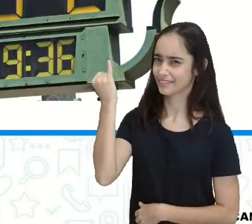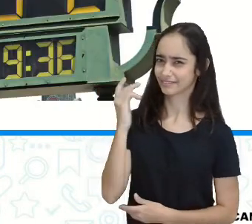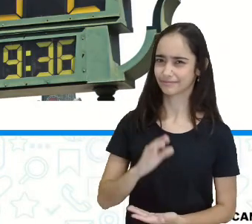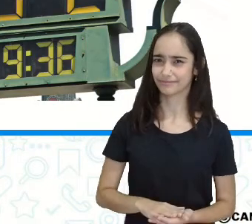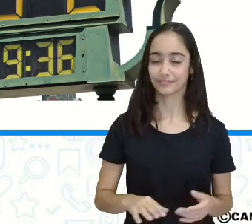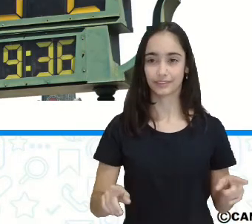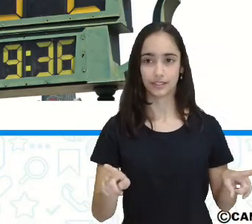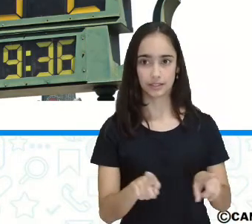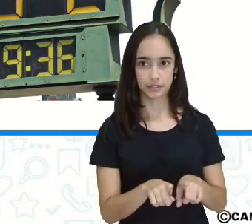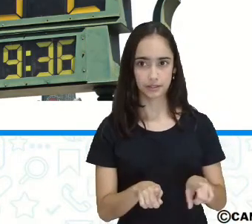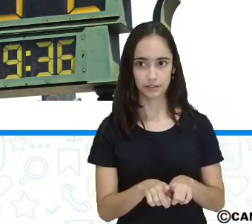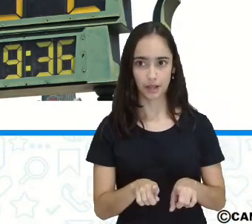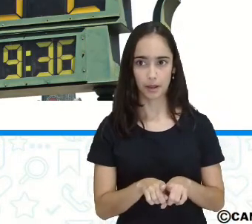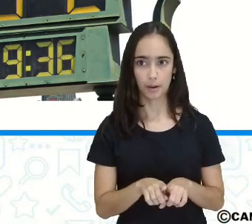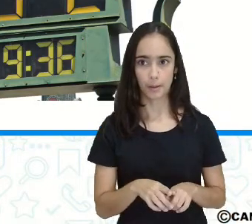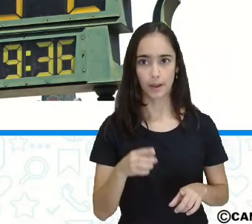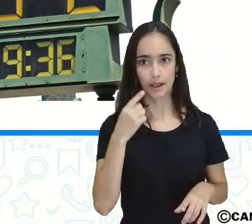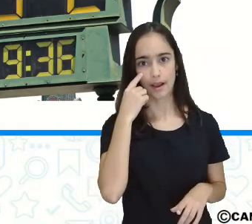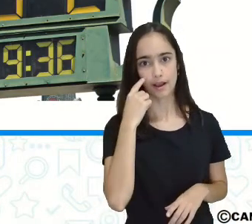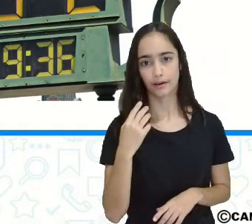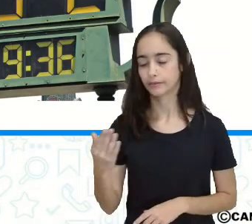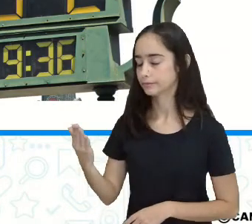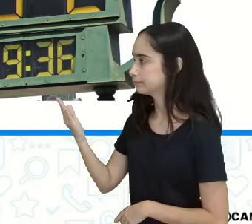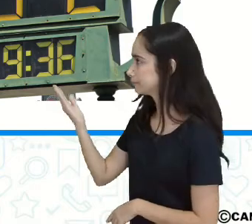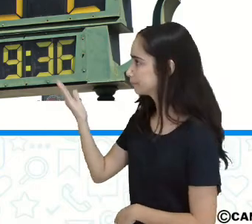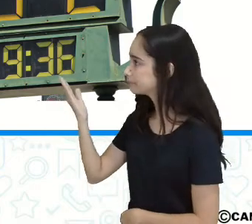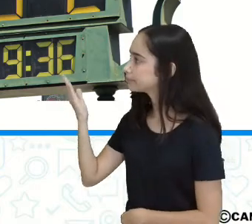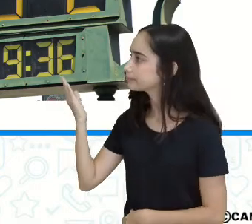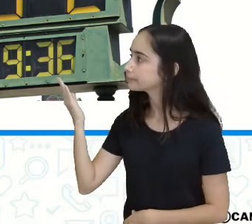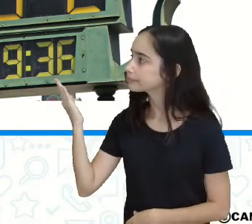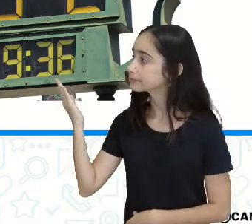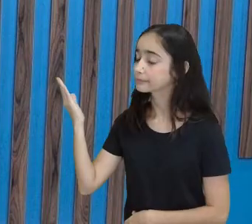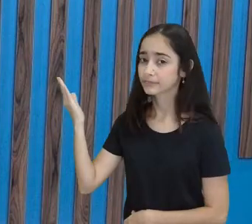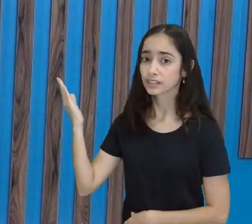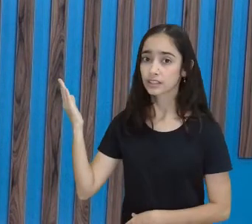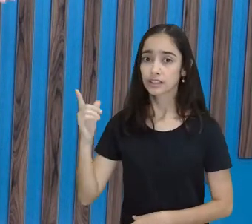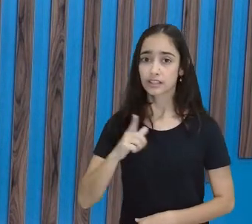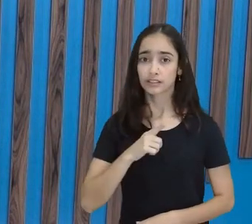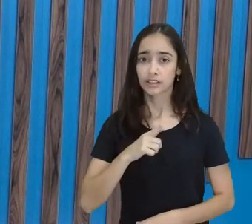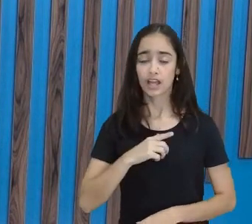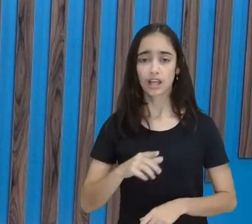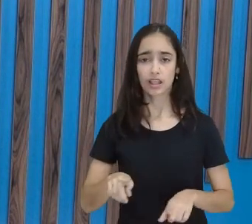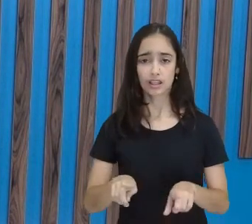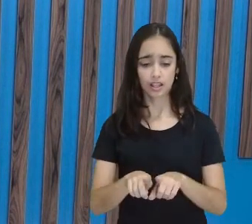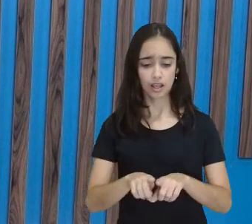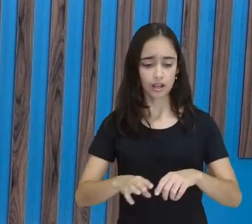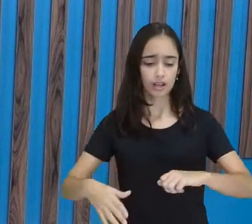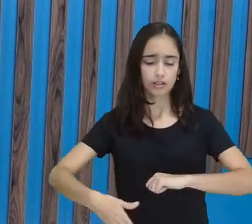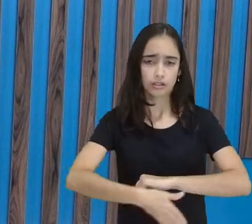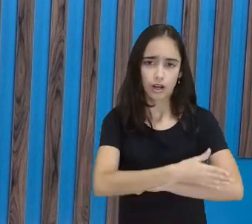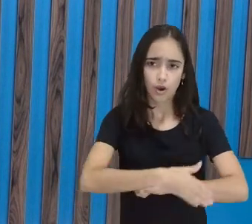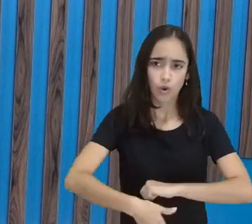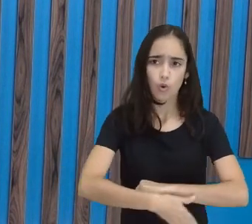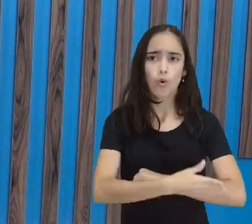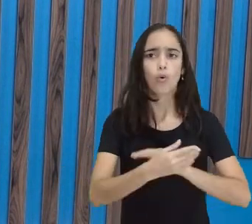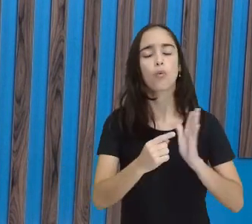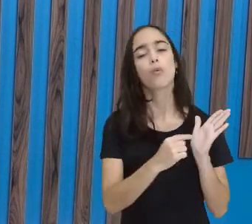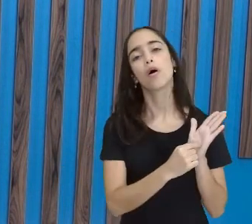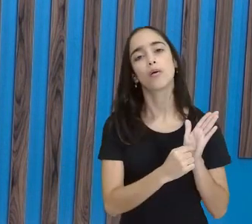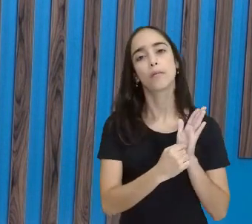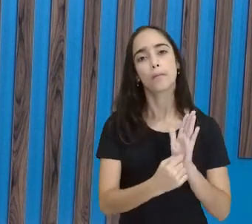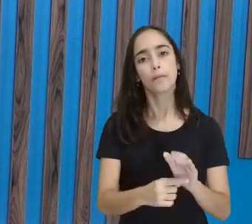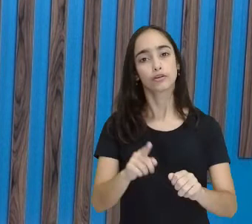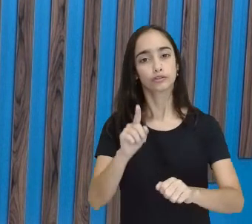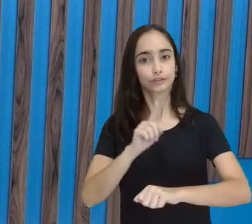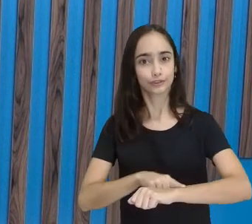Nós temos também o termômetro, como eu falei, temos também o termômetro de rua. Muitas vezes a gente anda pela rua, mostra a hora, né? Tá ali mostrando